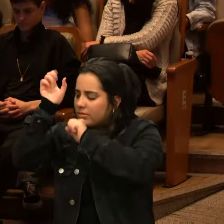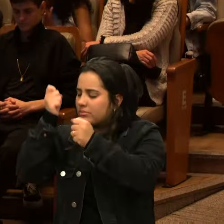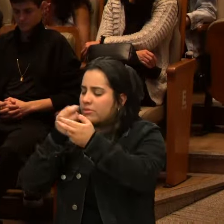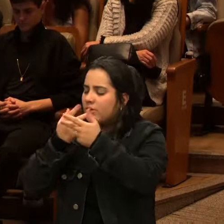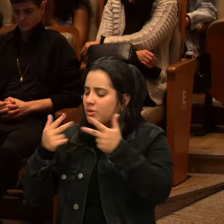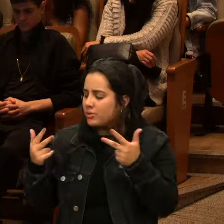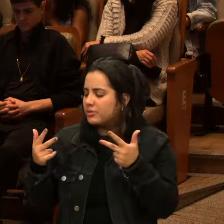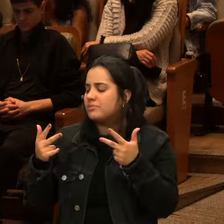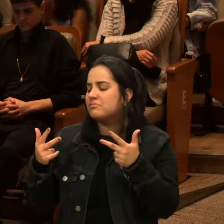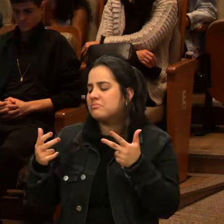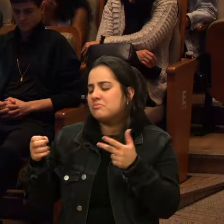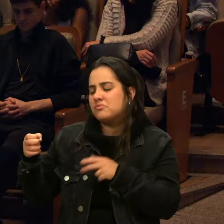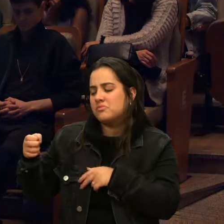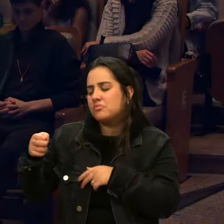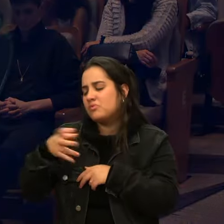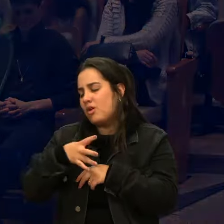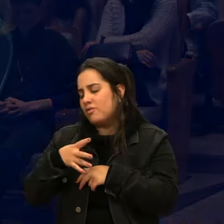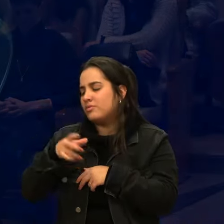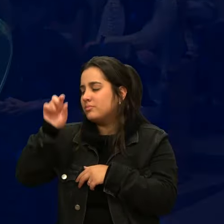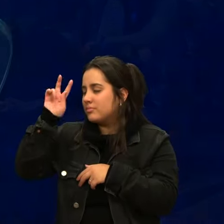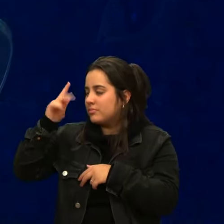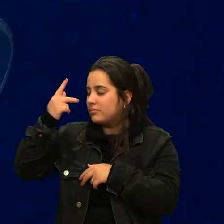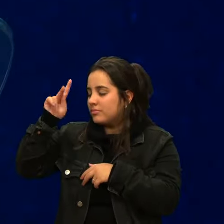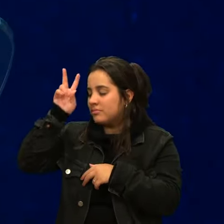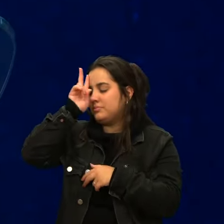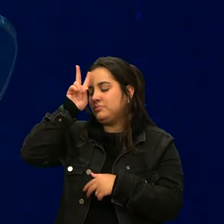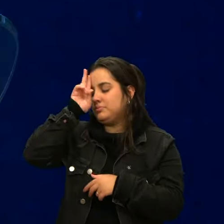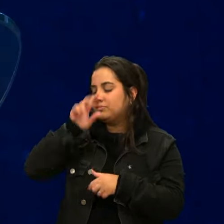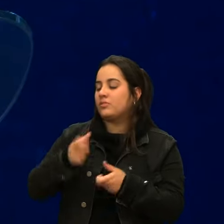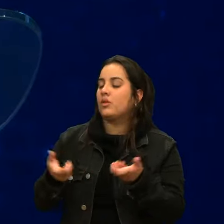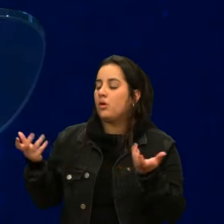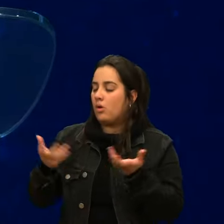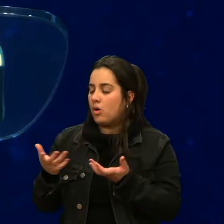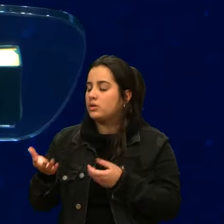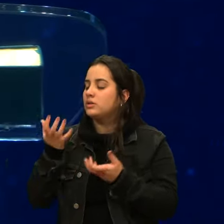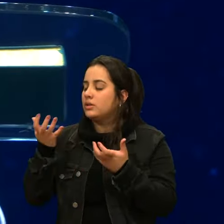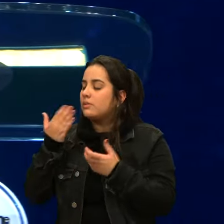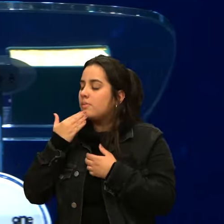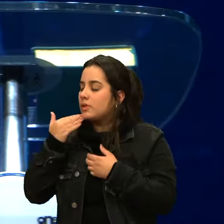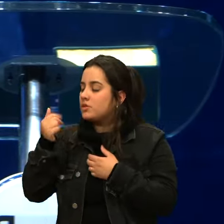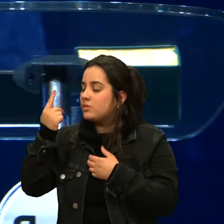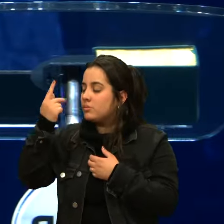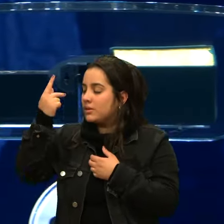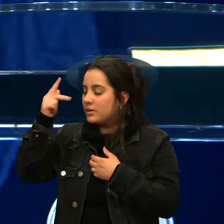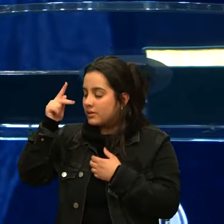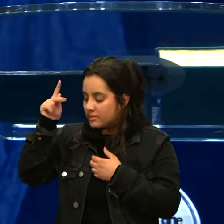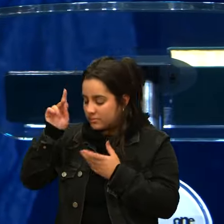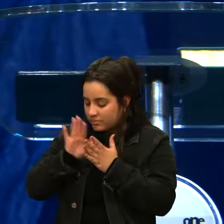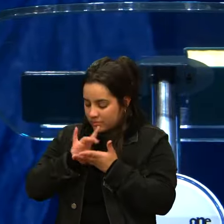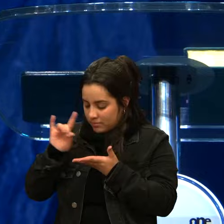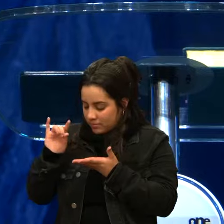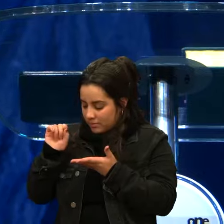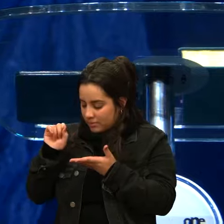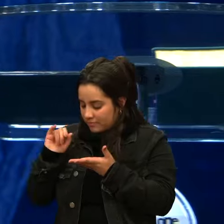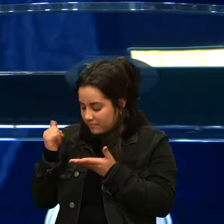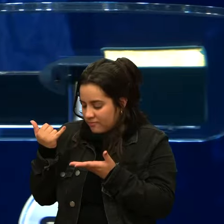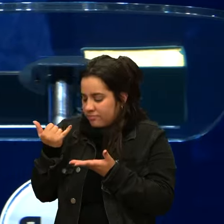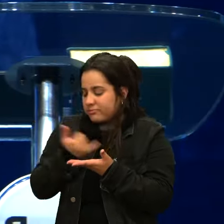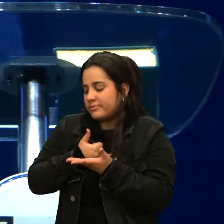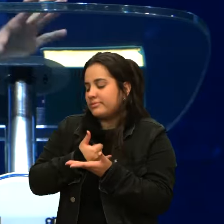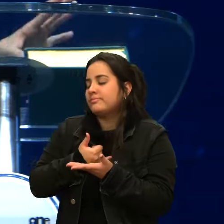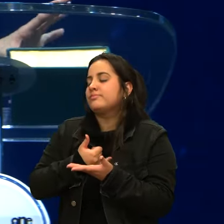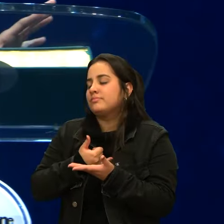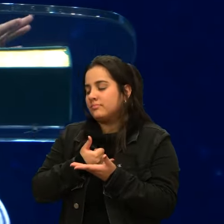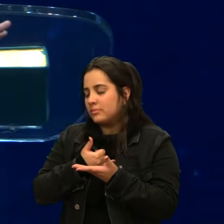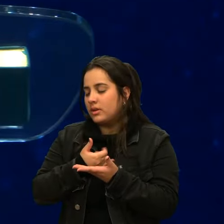com a história. Pai, hoje nós queremos te pedir para que a tua palavra, Deus, que é viva, possa falar aos nossos corações, Jesus. Que